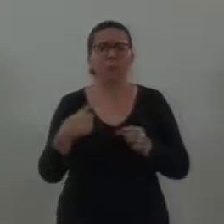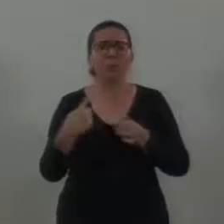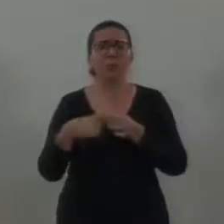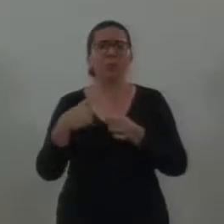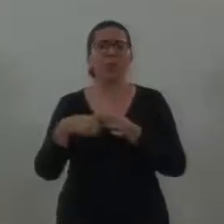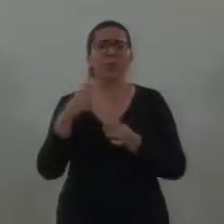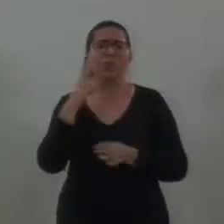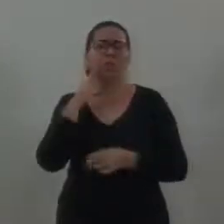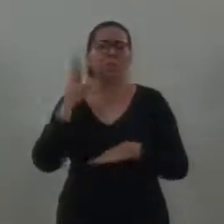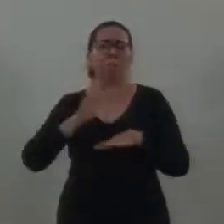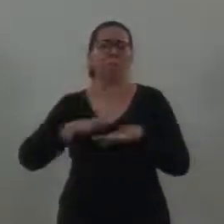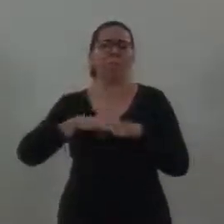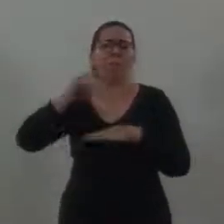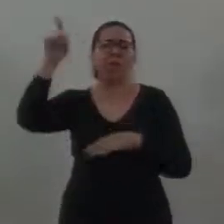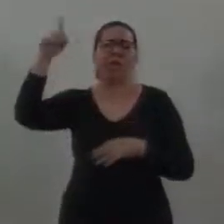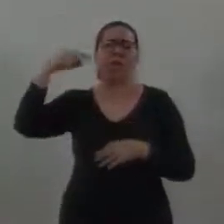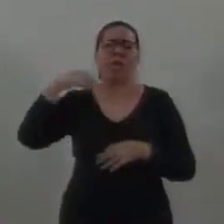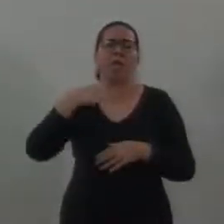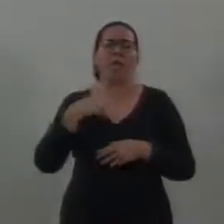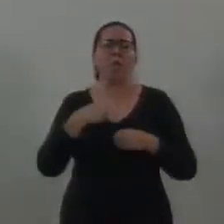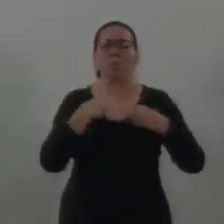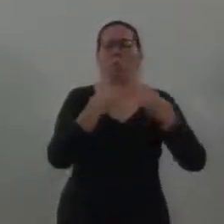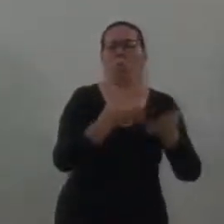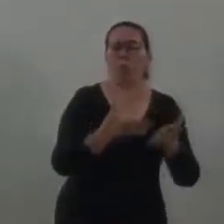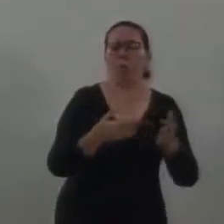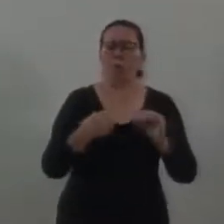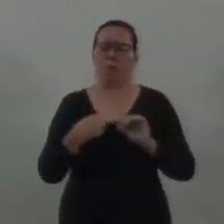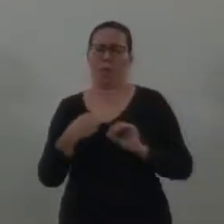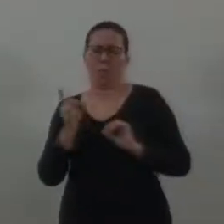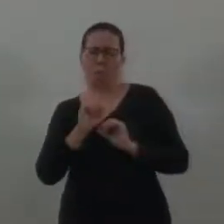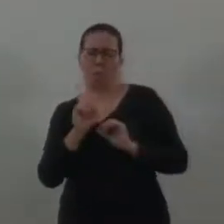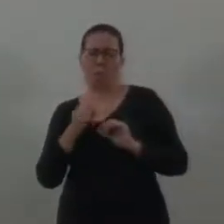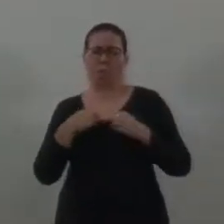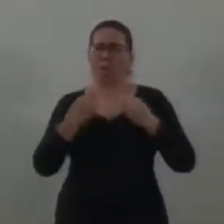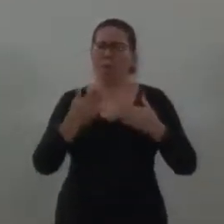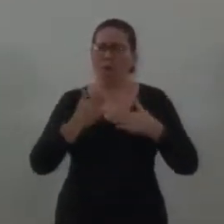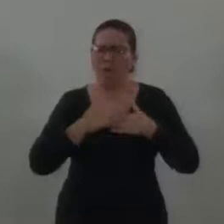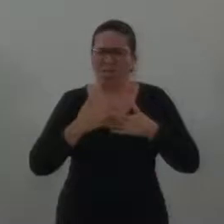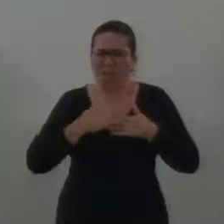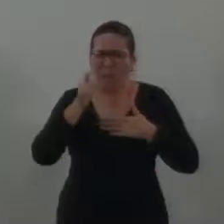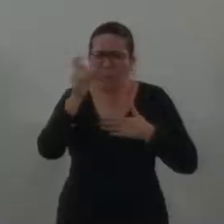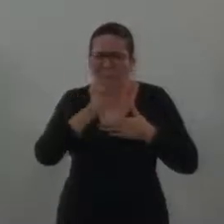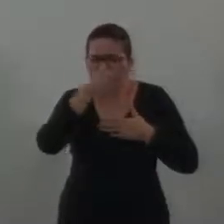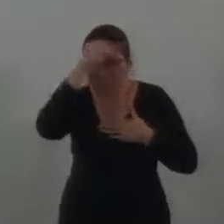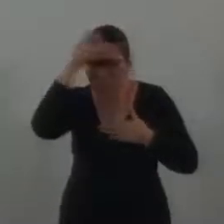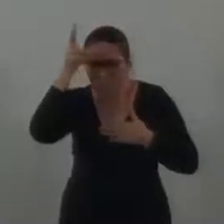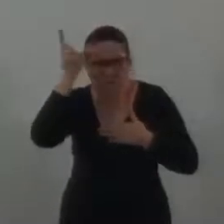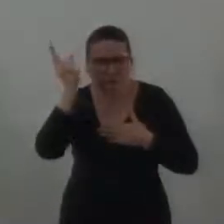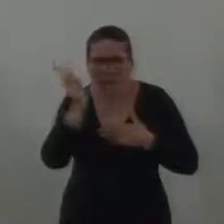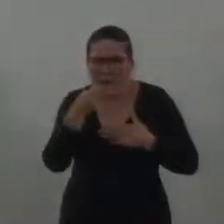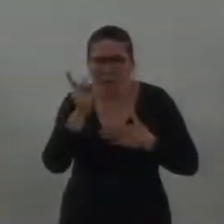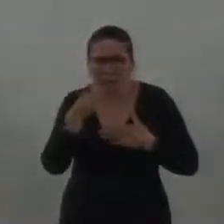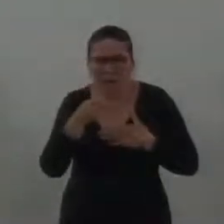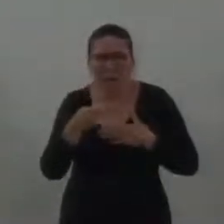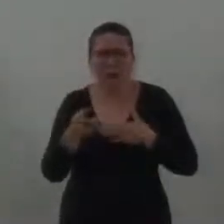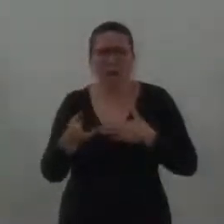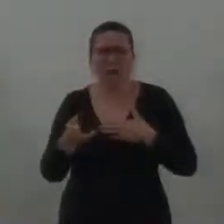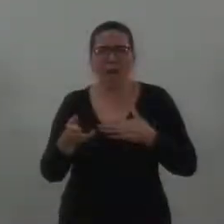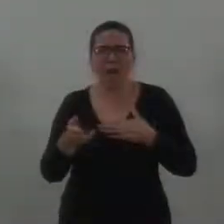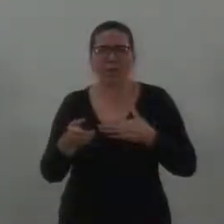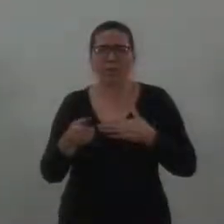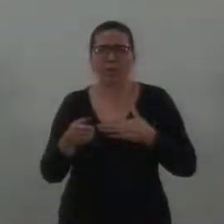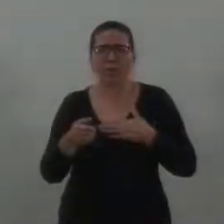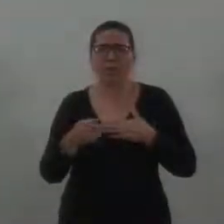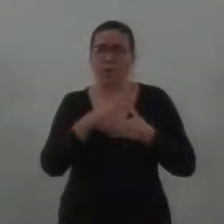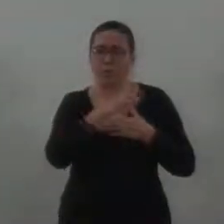Ele não pode falar que agora eu vou dar, agora eu não vou dar, porque é uma lei, né? E, principalmente, o vereador Edurgel me levantou esses